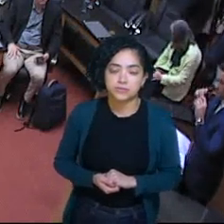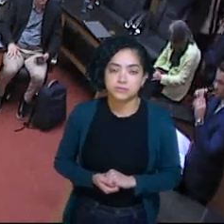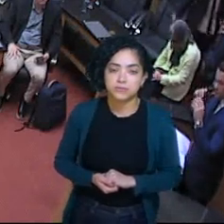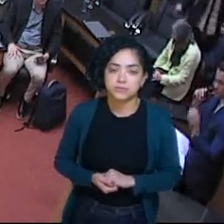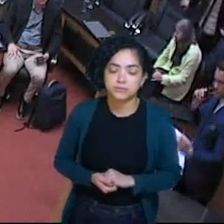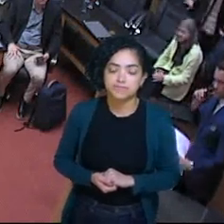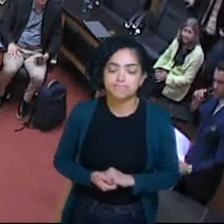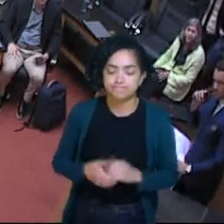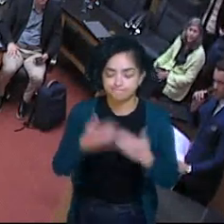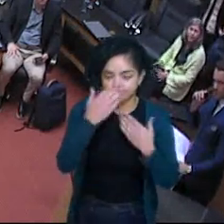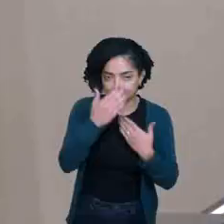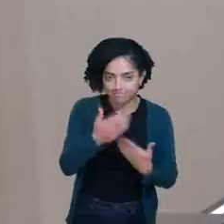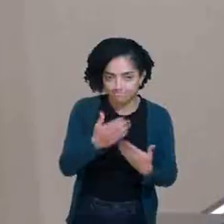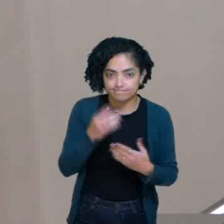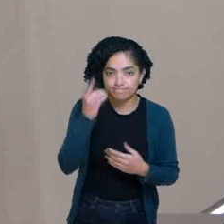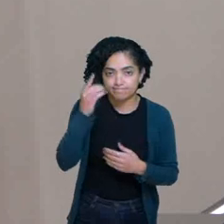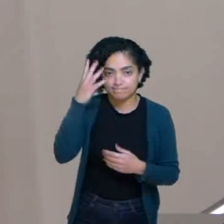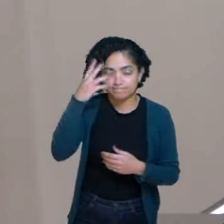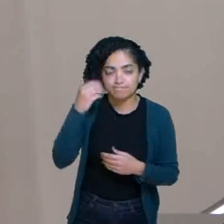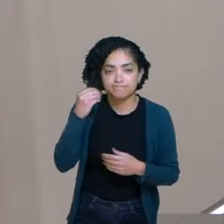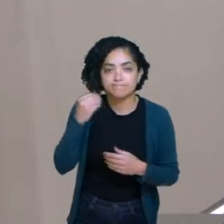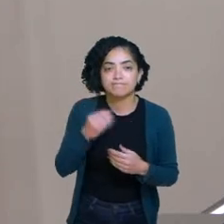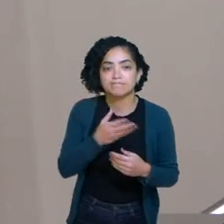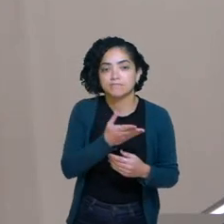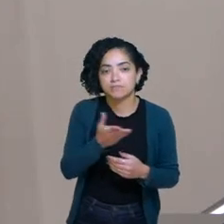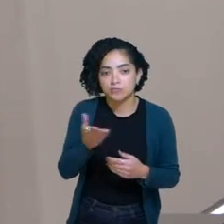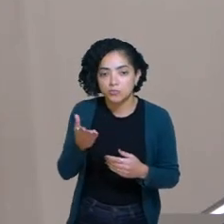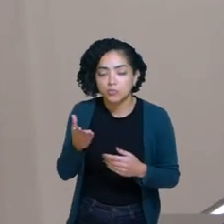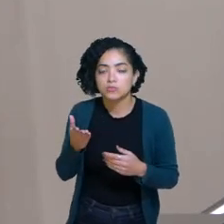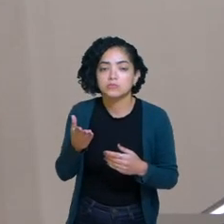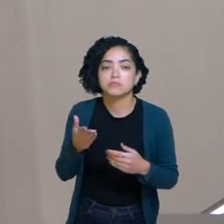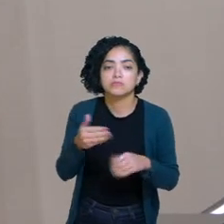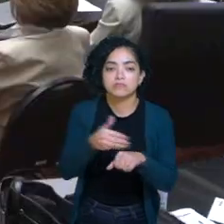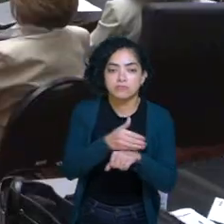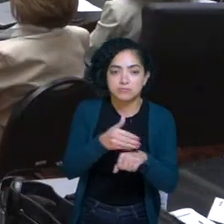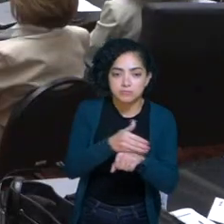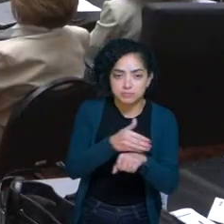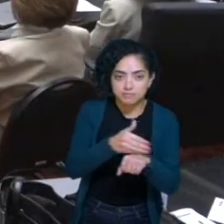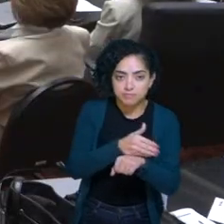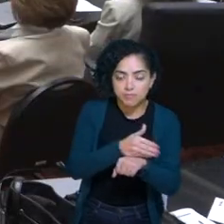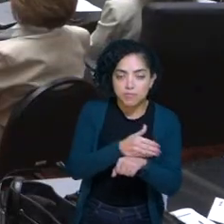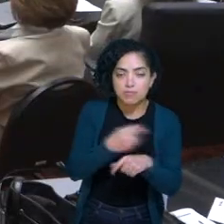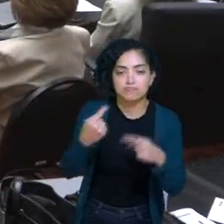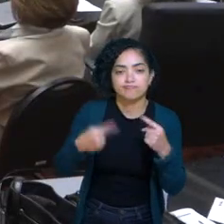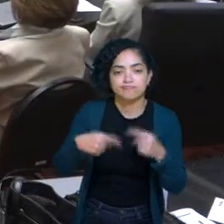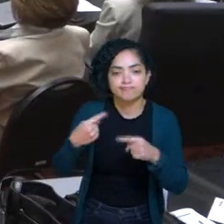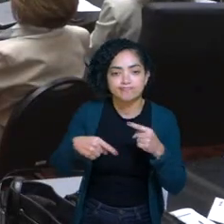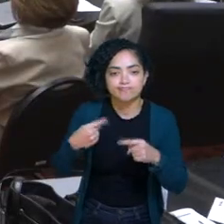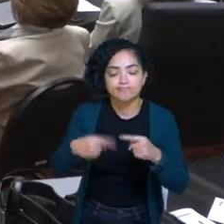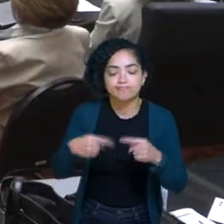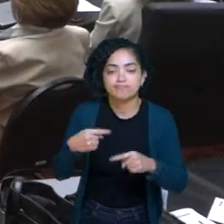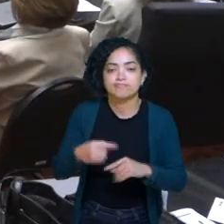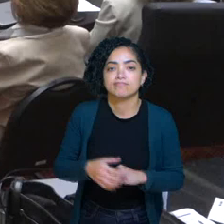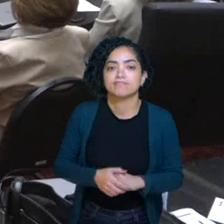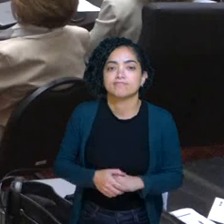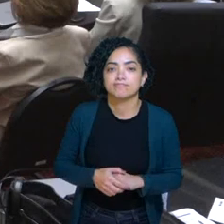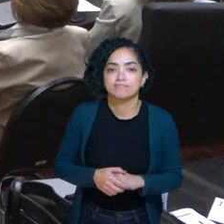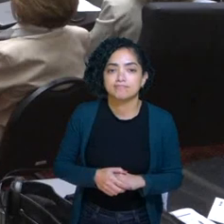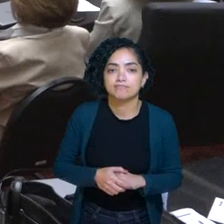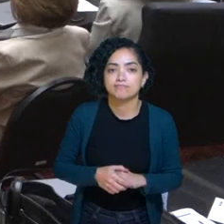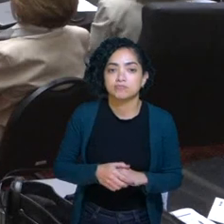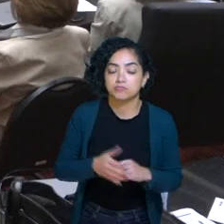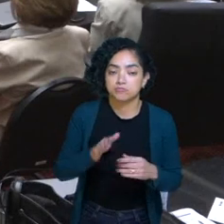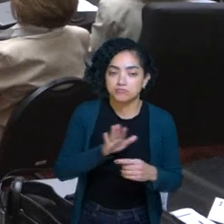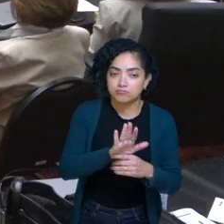Muito obrigado deputada Luciane carminate demais integrantes desta mesa de debate por toda a contribuição e